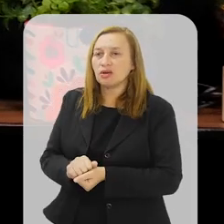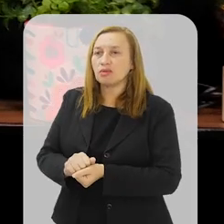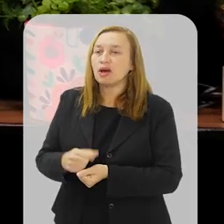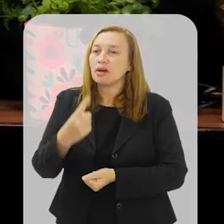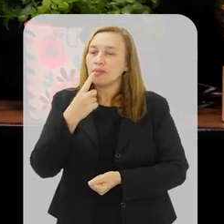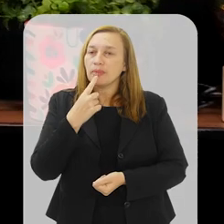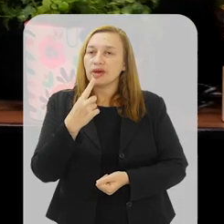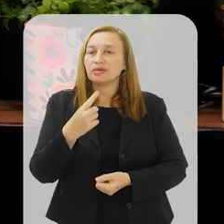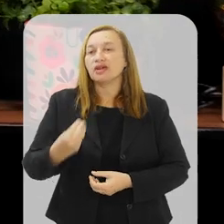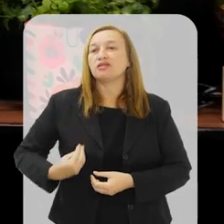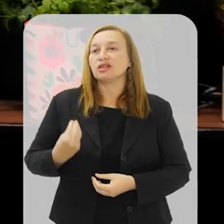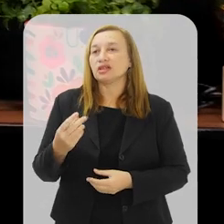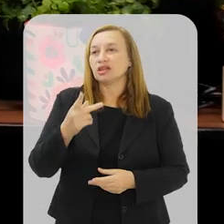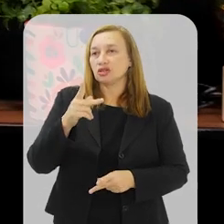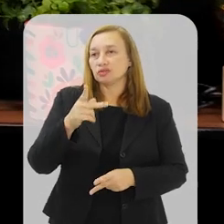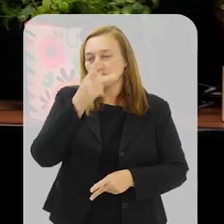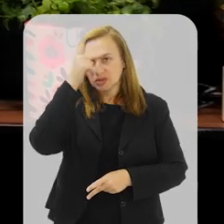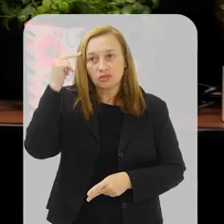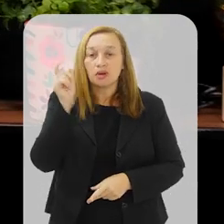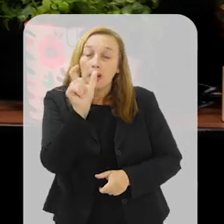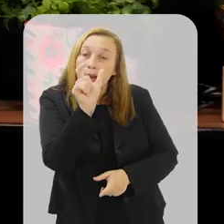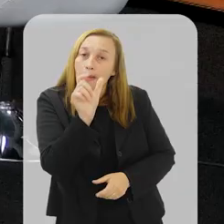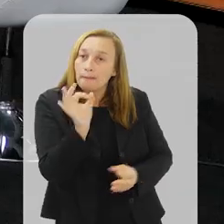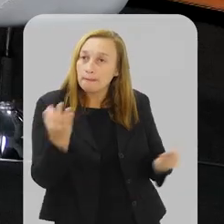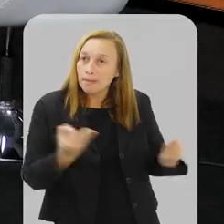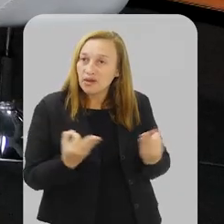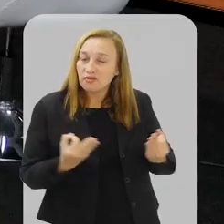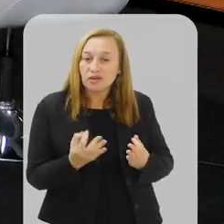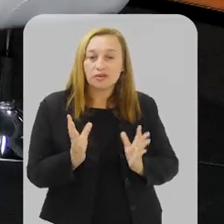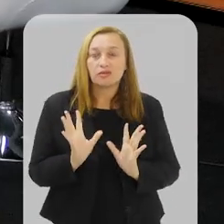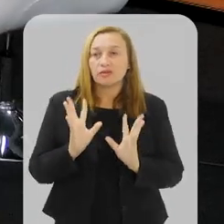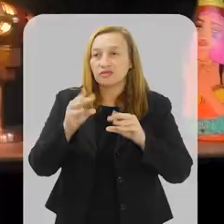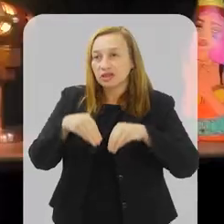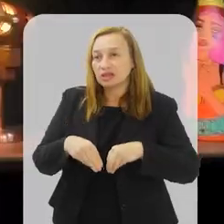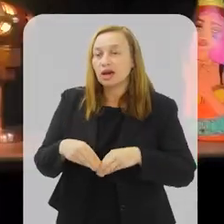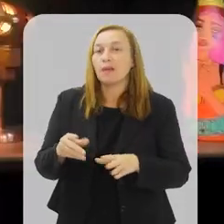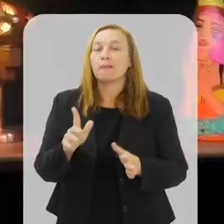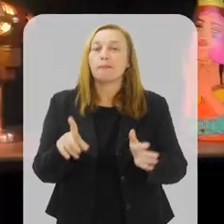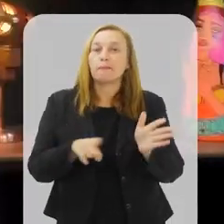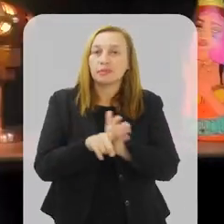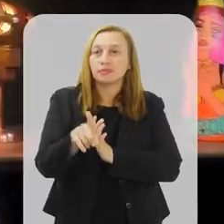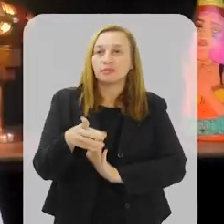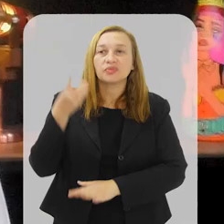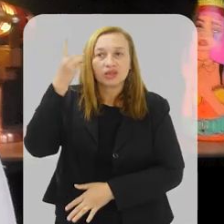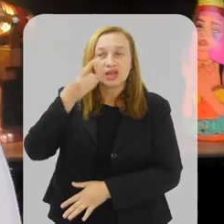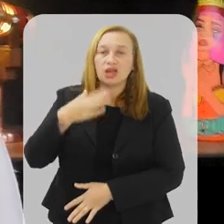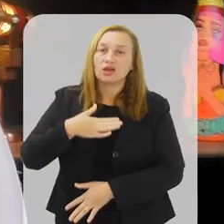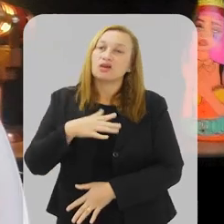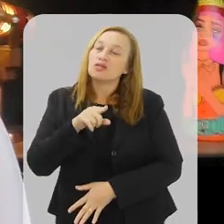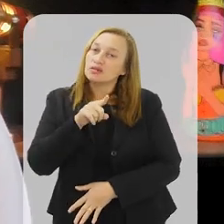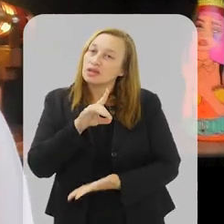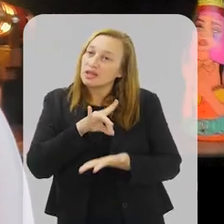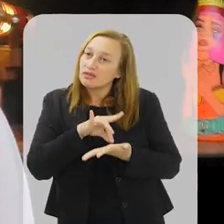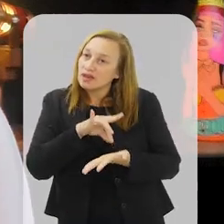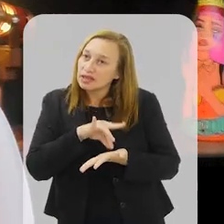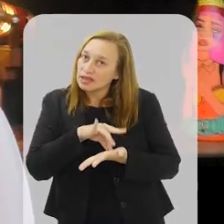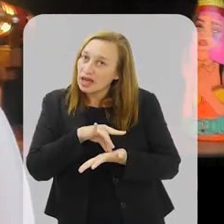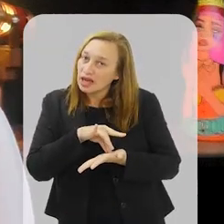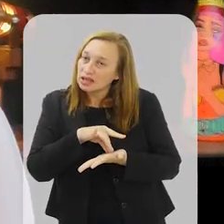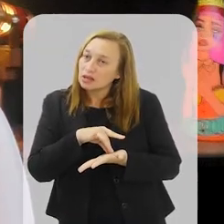para mais perto da realidade das pessoas perfeito bom para finalizar o programa perguntar o deputado